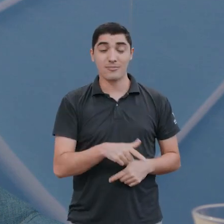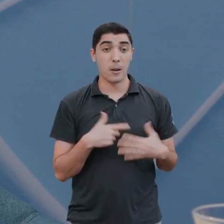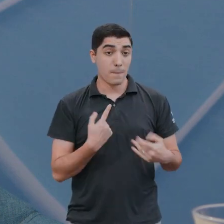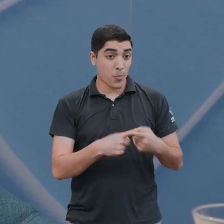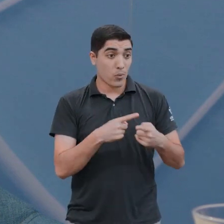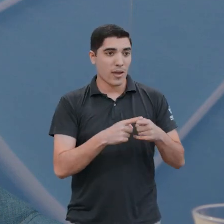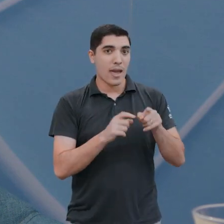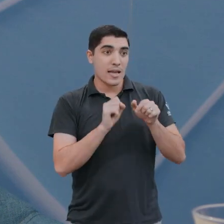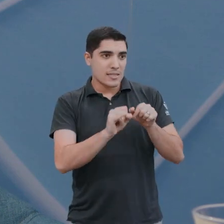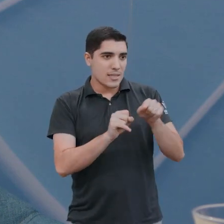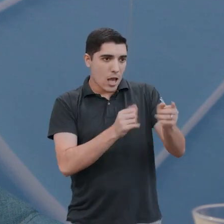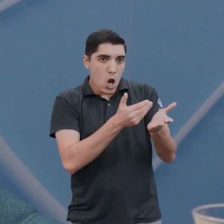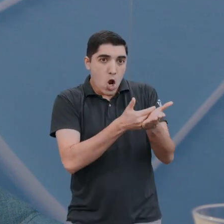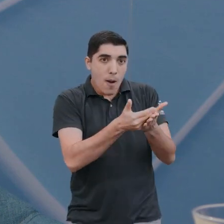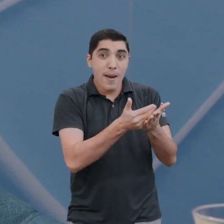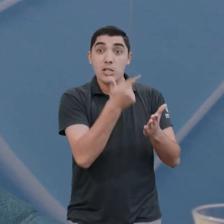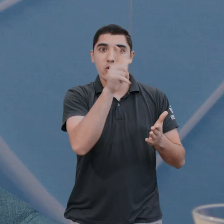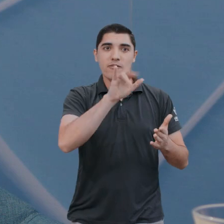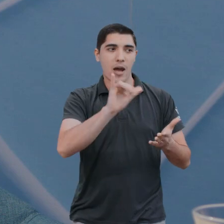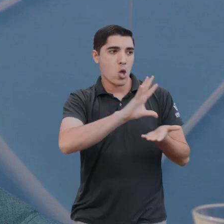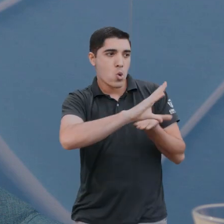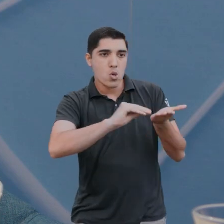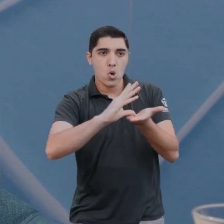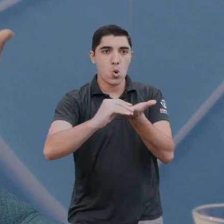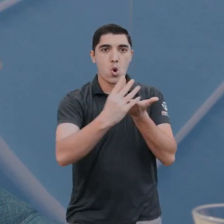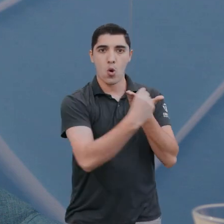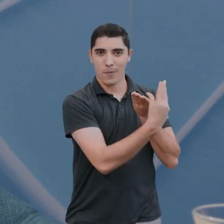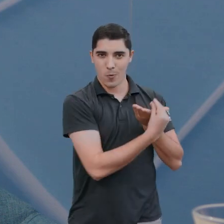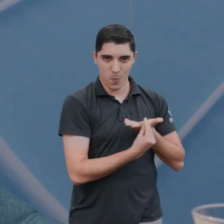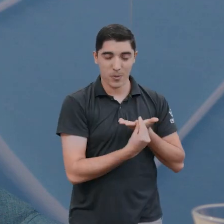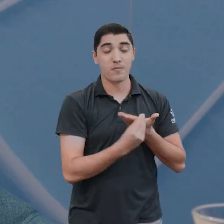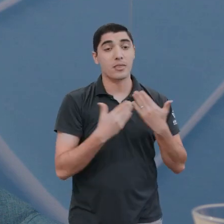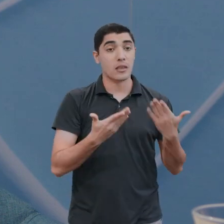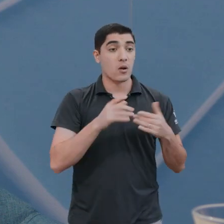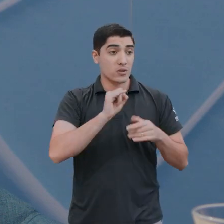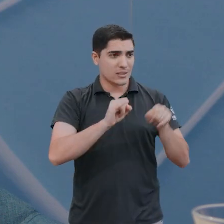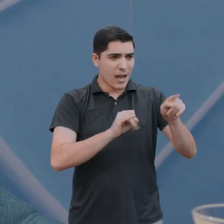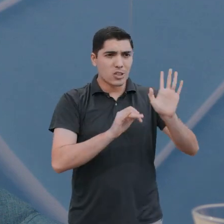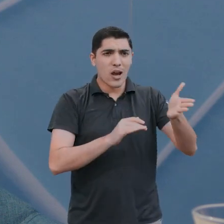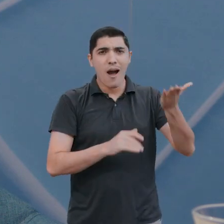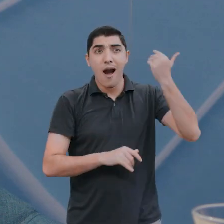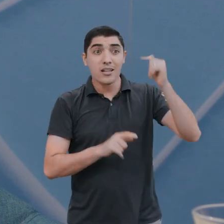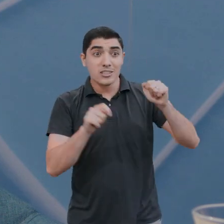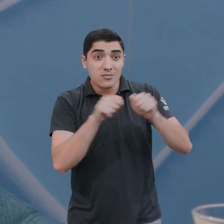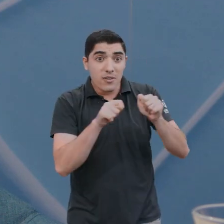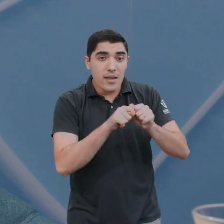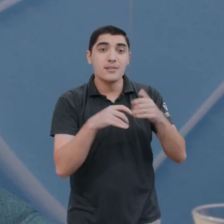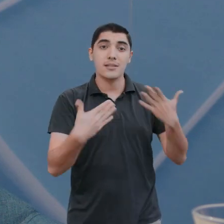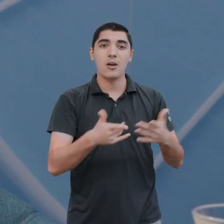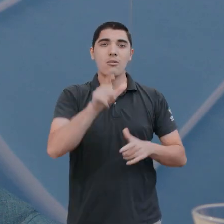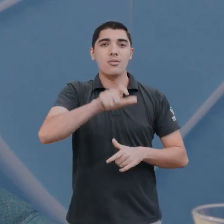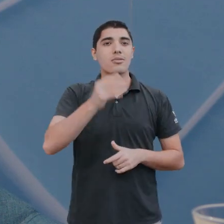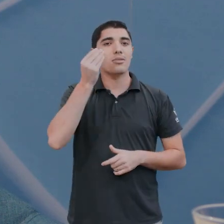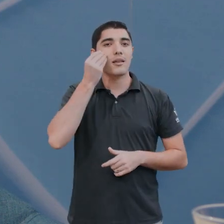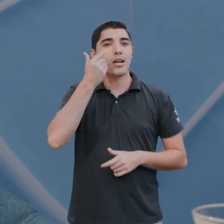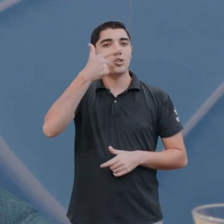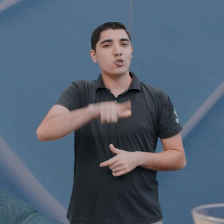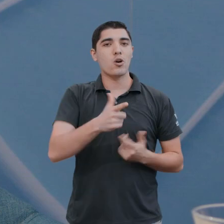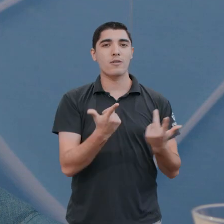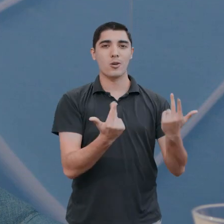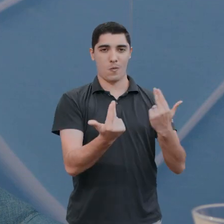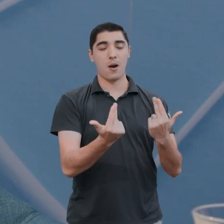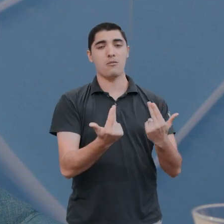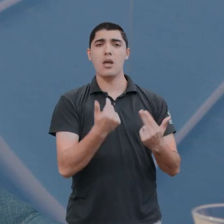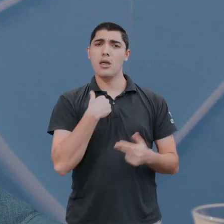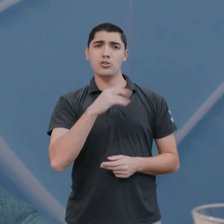tendências, elas vão e voltam. Então, quando uma marca, ela traz de novo uma coisa que ela já fez, isso faz com que a pessoa repense, eu já tenho